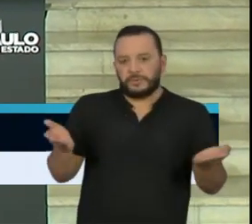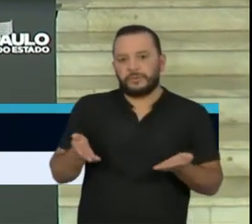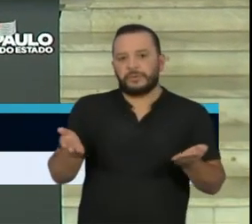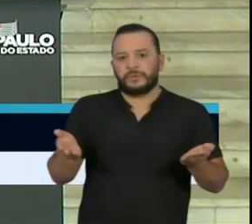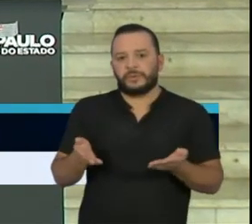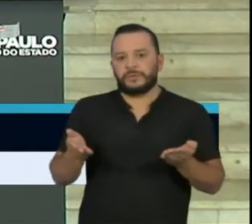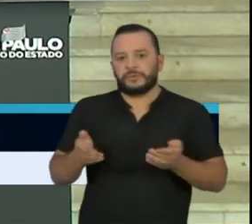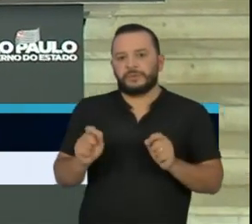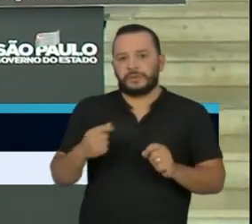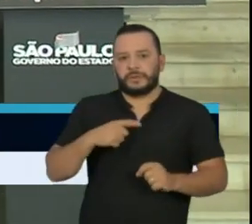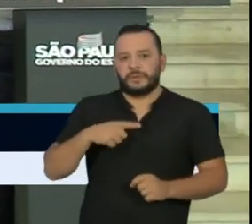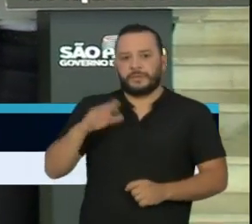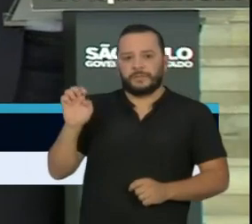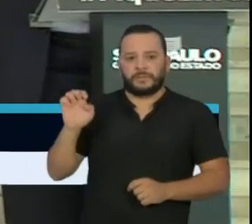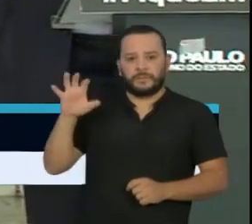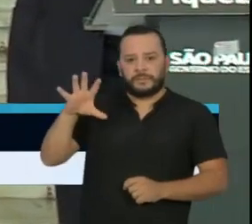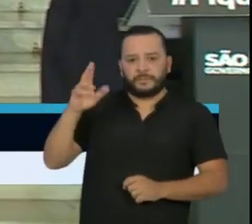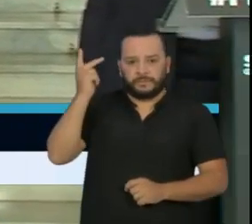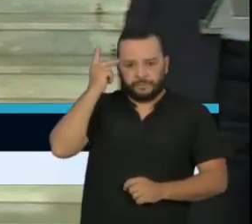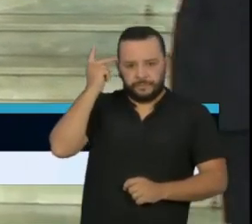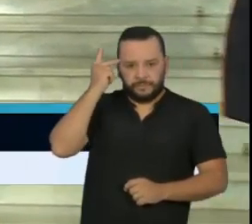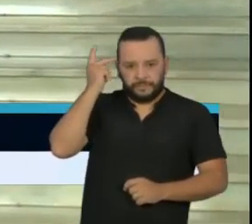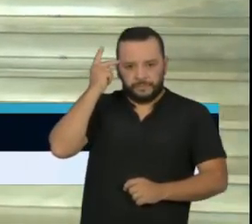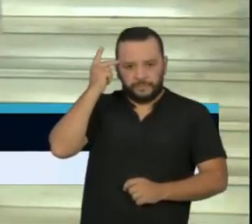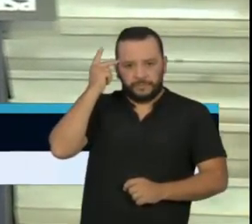que para o Estado de São Paulo temos